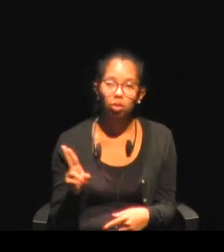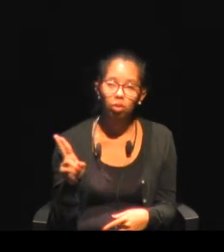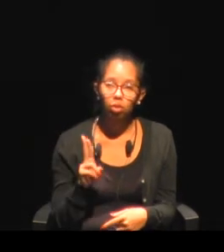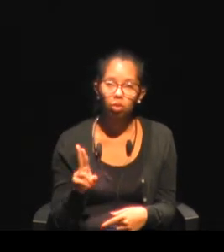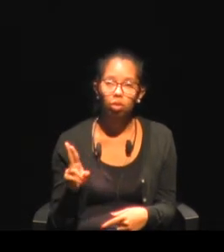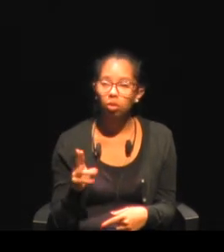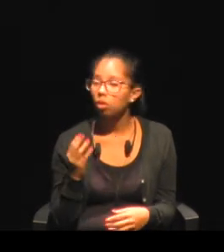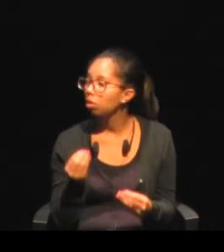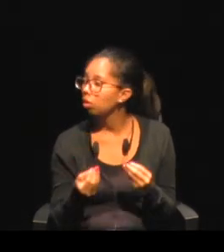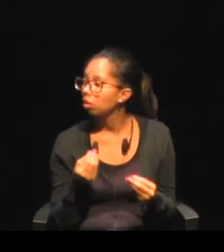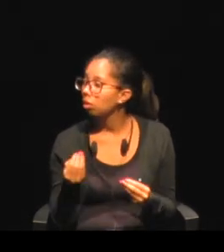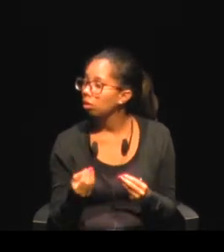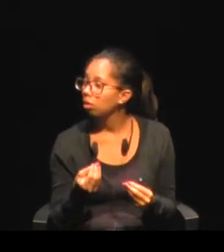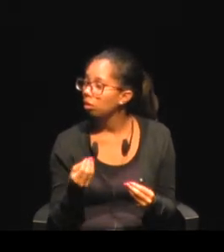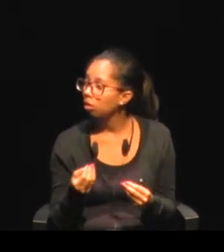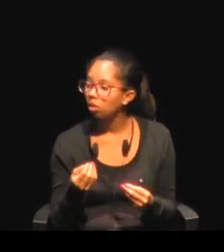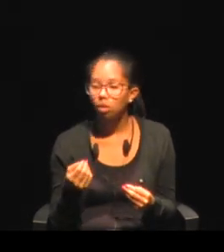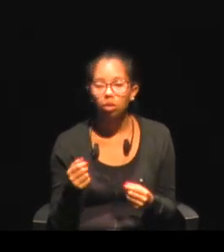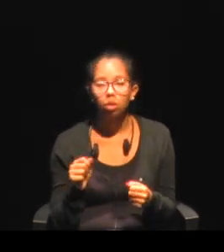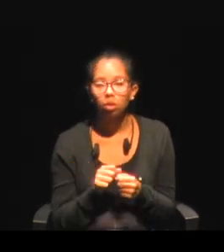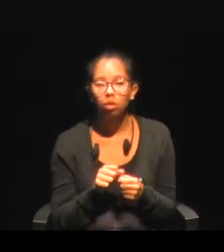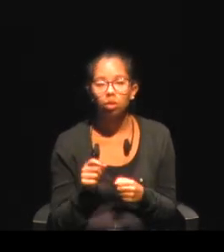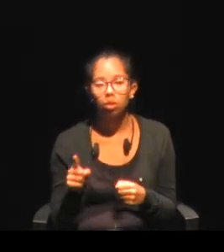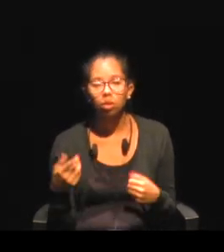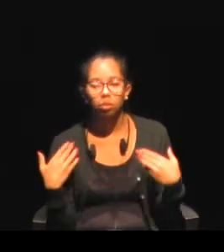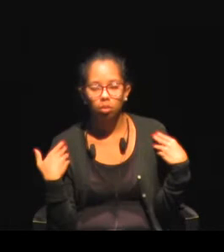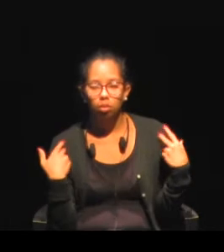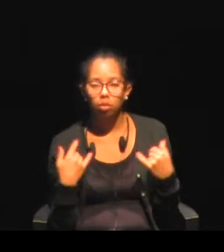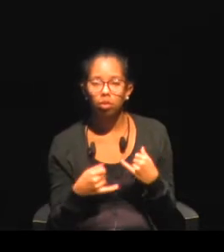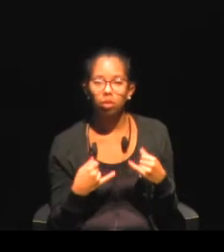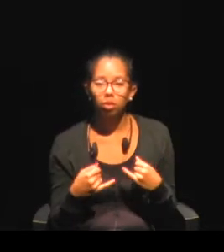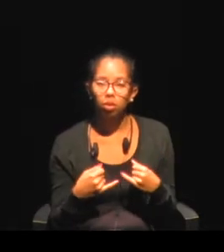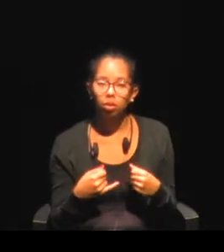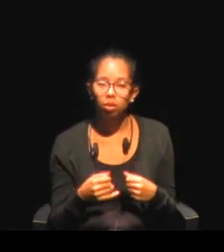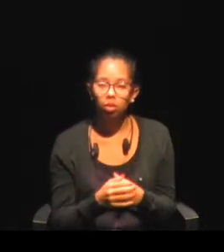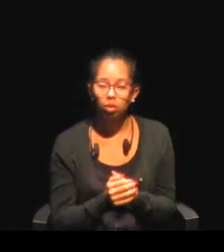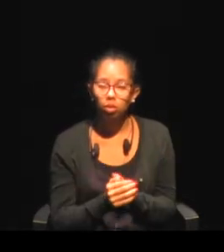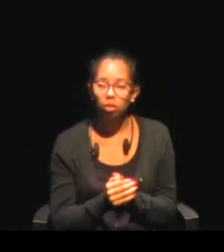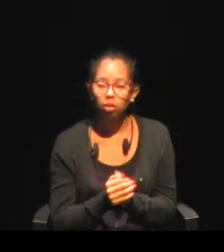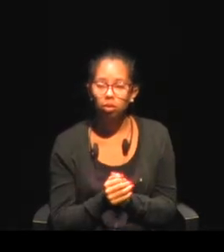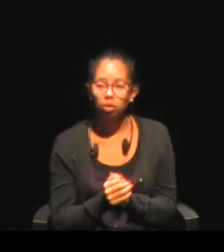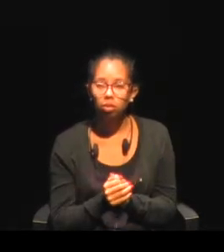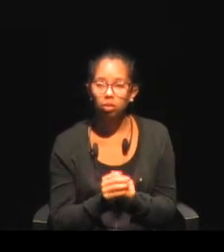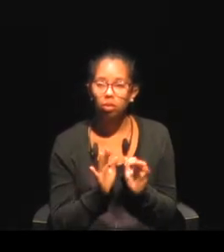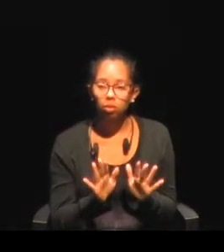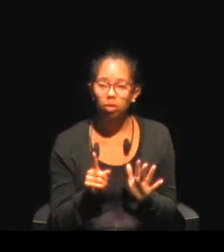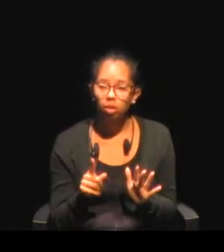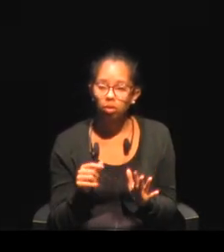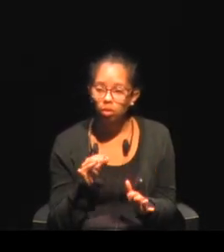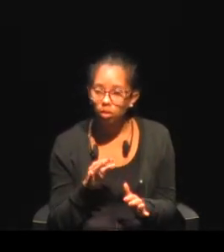um carinho especial, usam isso como nos domingos, de lazer, do jeito que estava aí, né? Só que estava